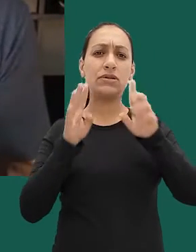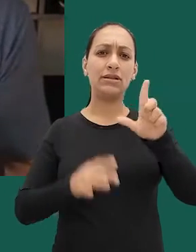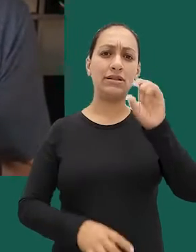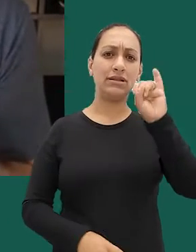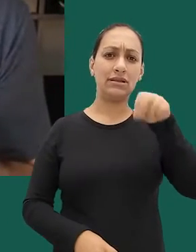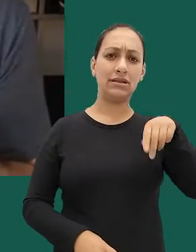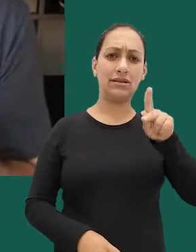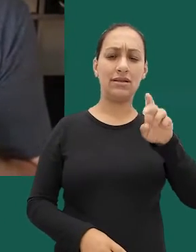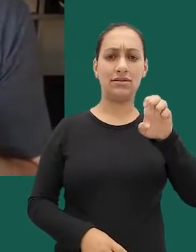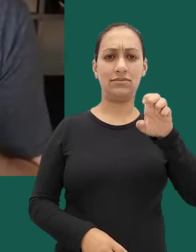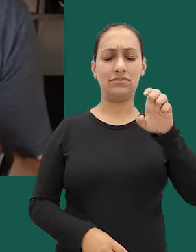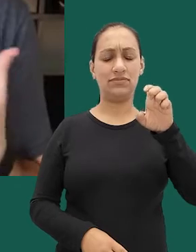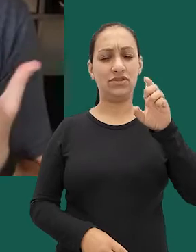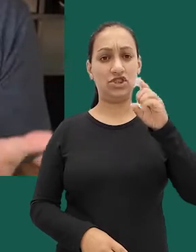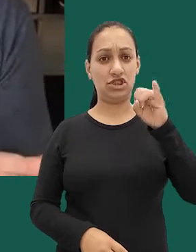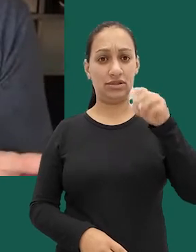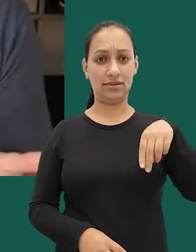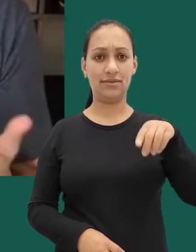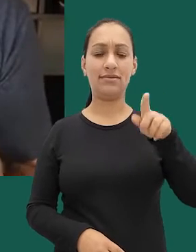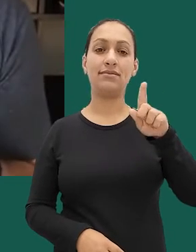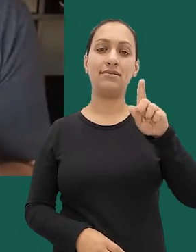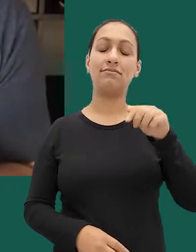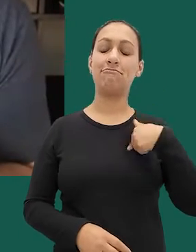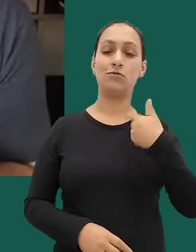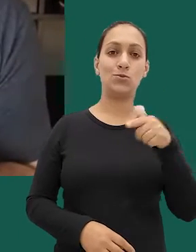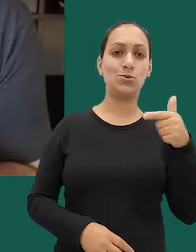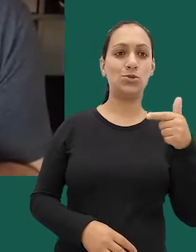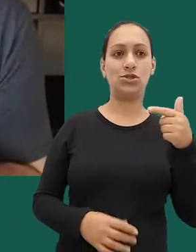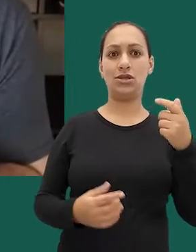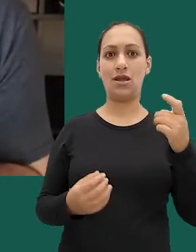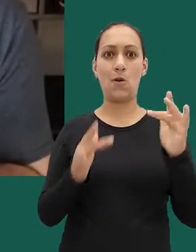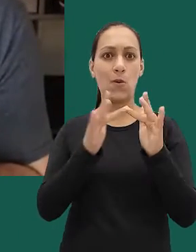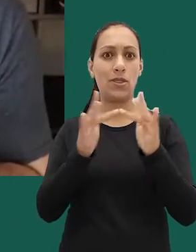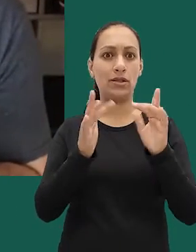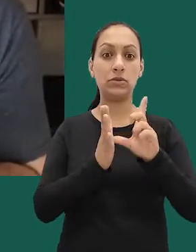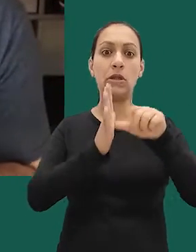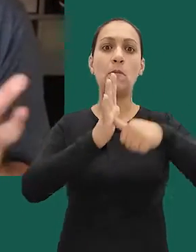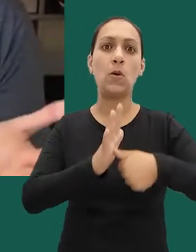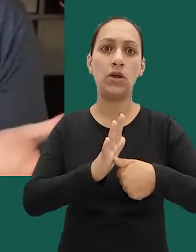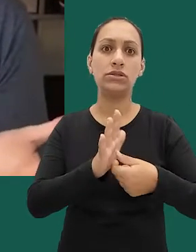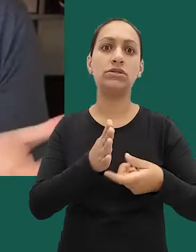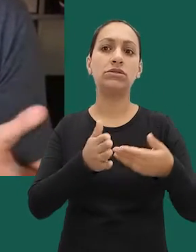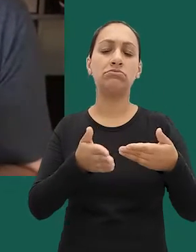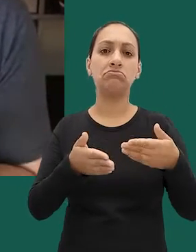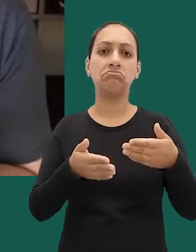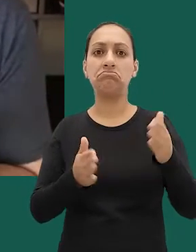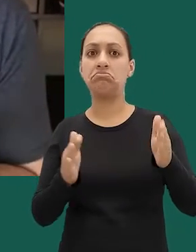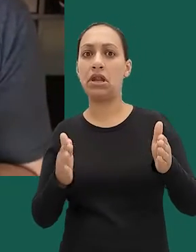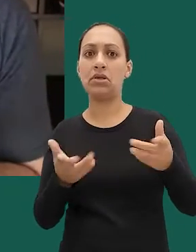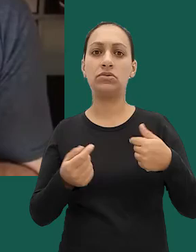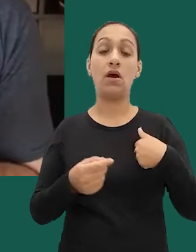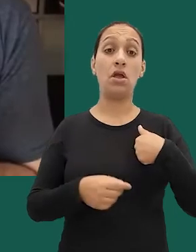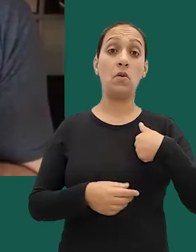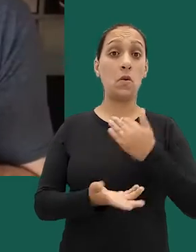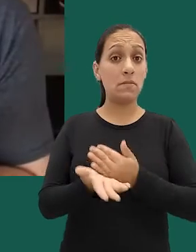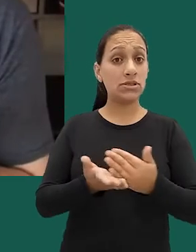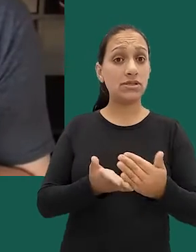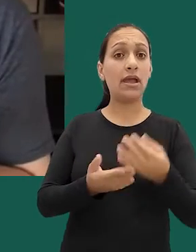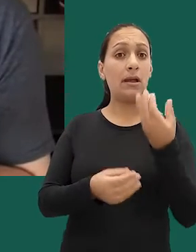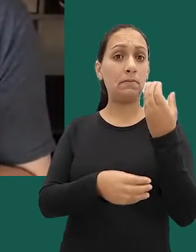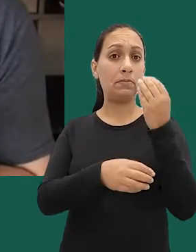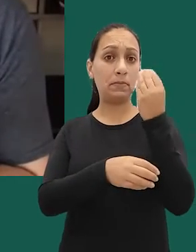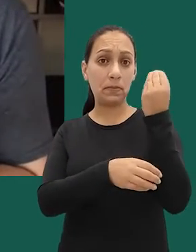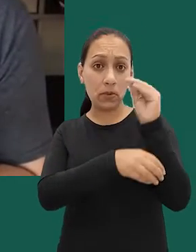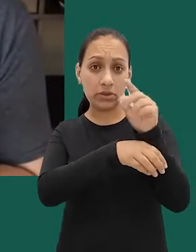não tinha aquela conexão depois da palestra ou durante a palestra. E aí eu comecei a colocar, sem saber, o meu Twitter